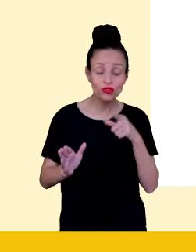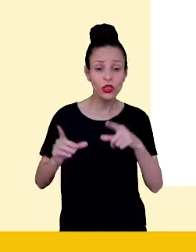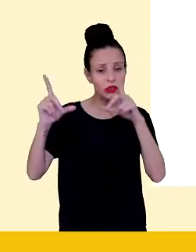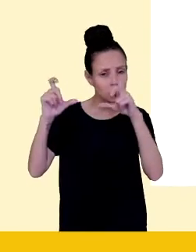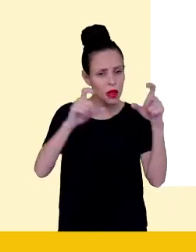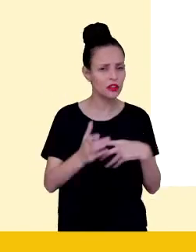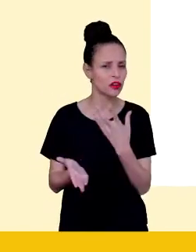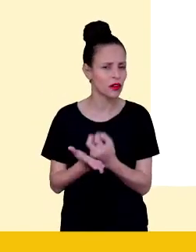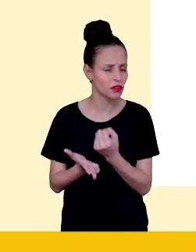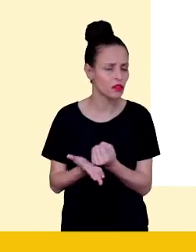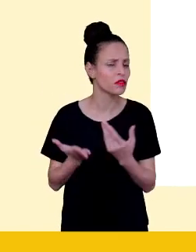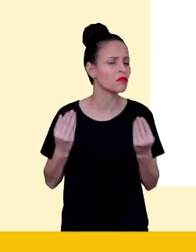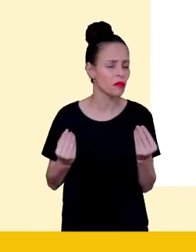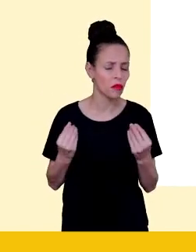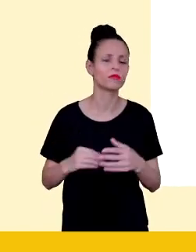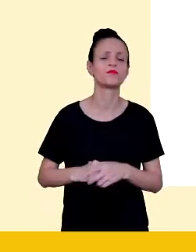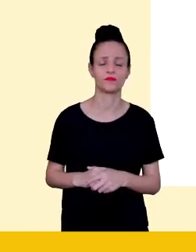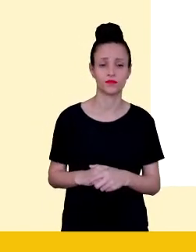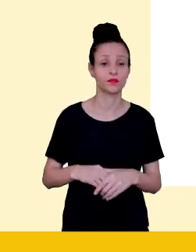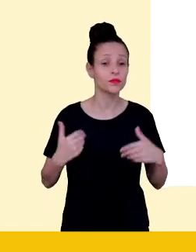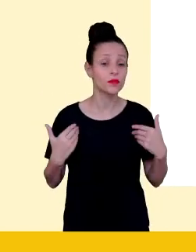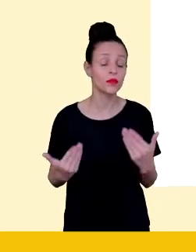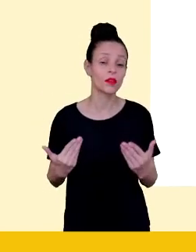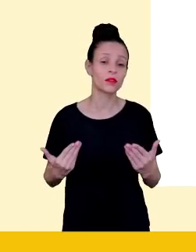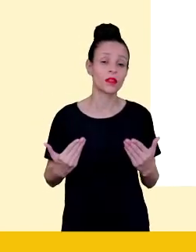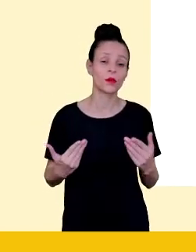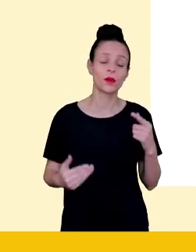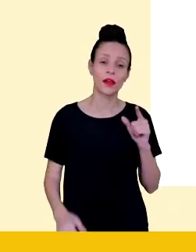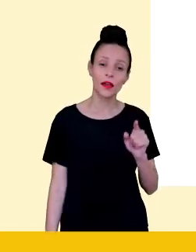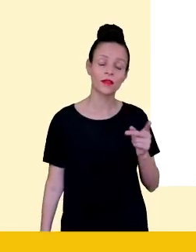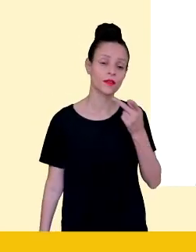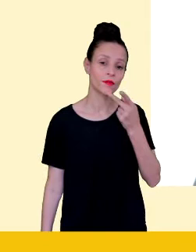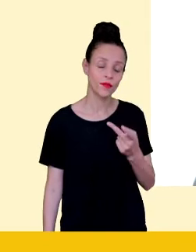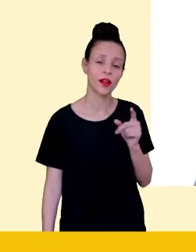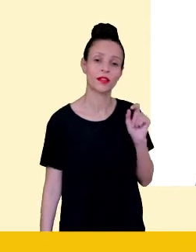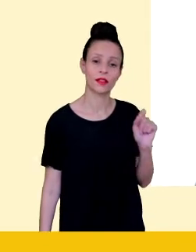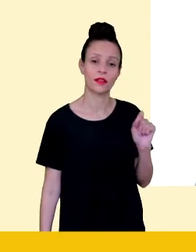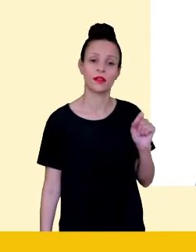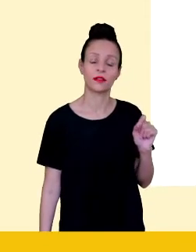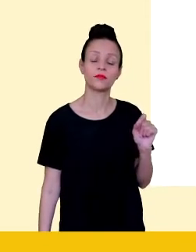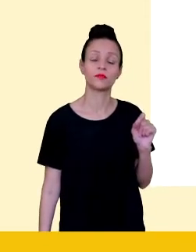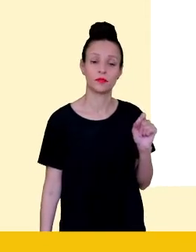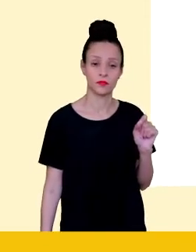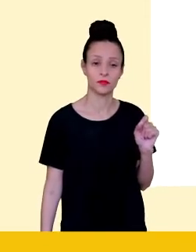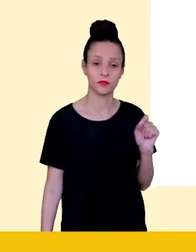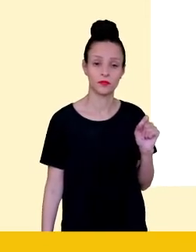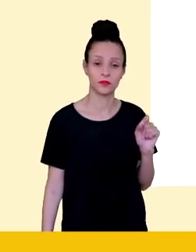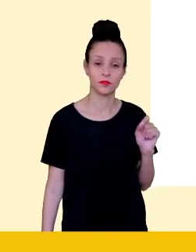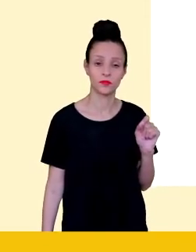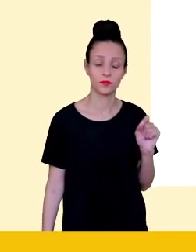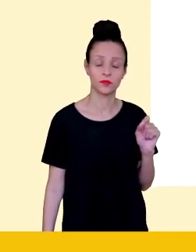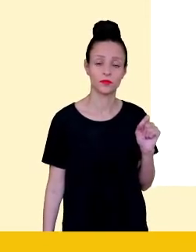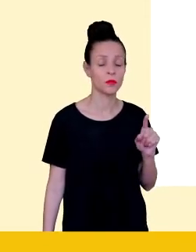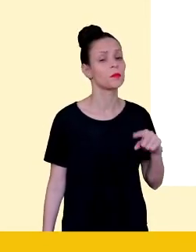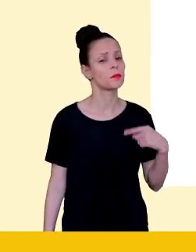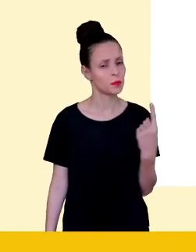nem imaginavam que existiam essas imagens, esses arquivos. Daí, então, assim, essa fala né,